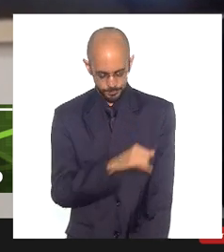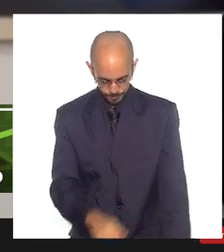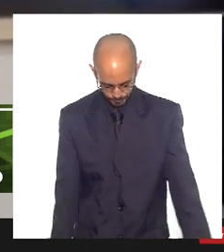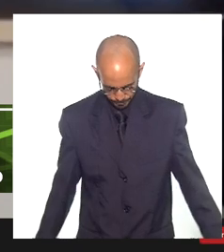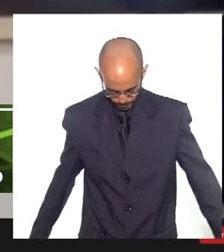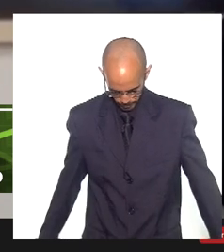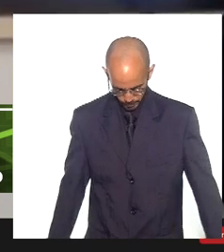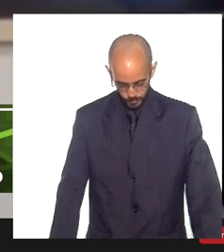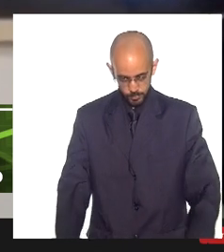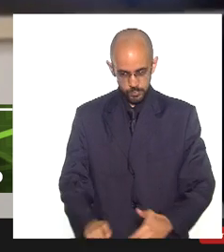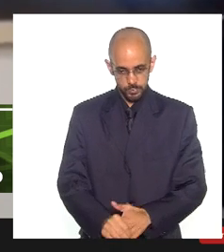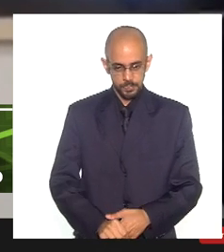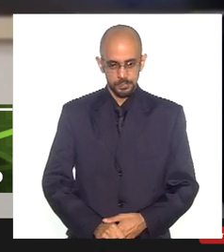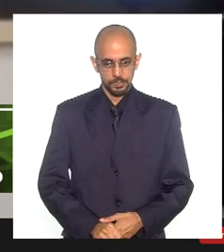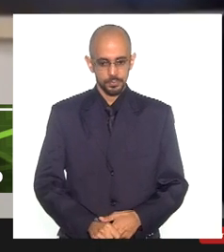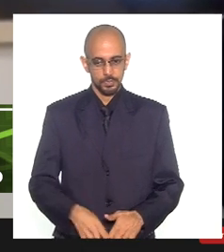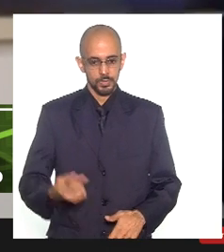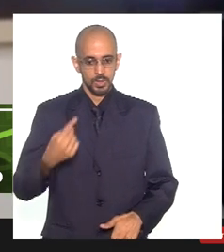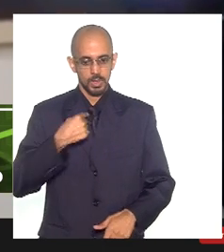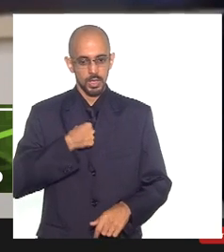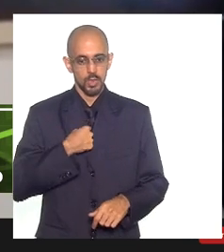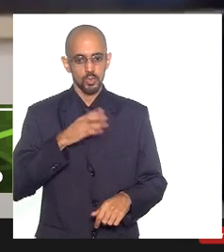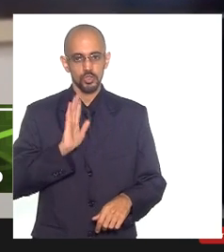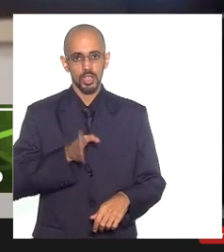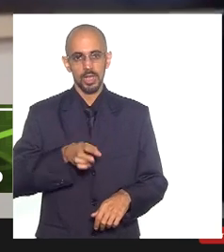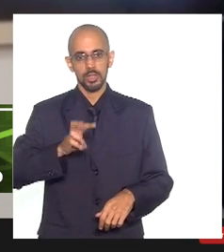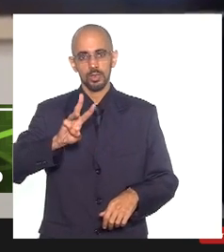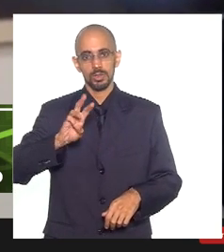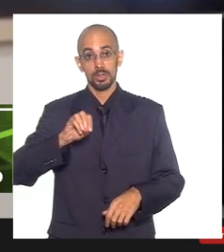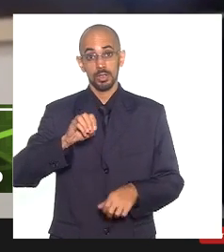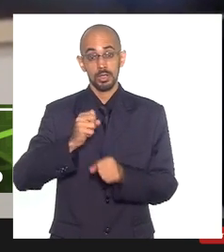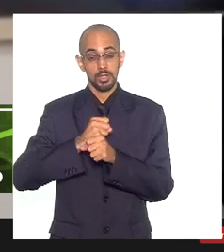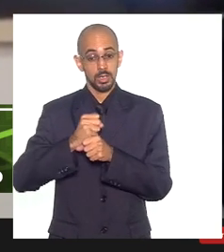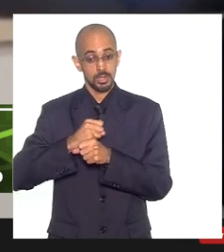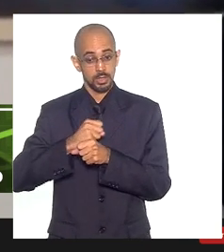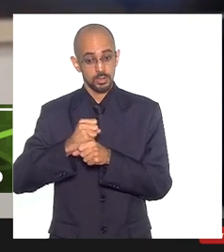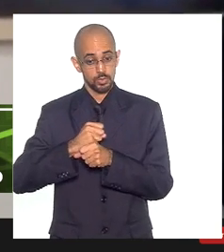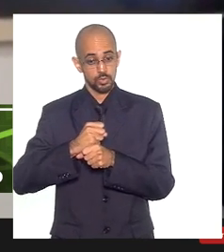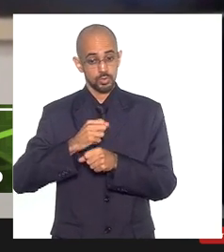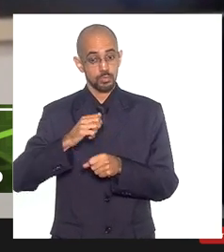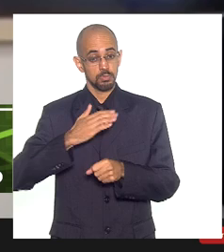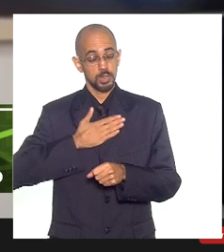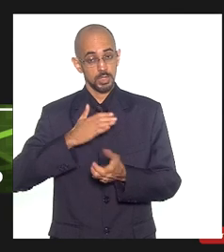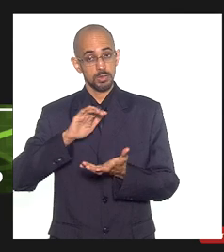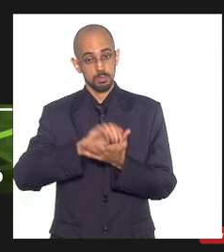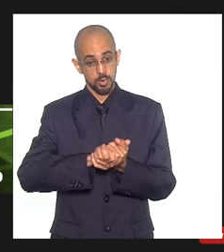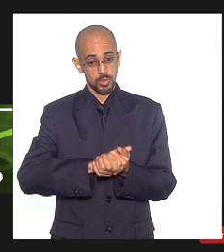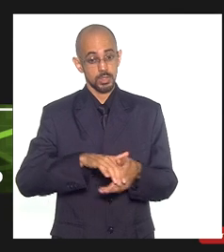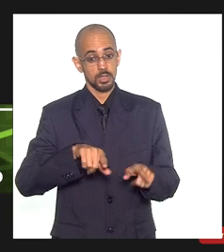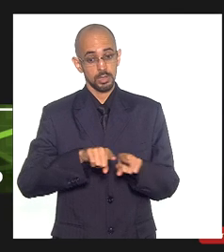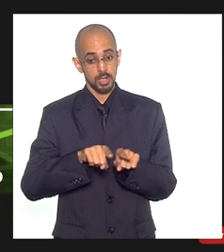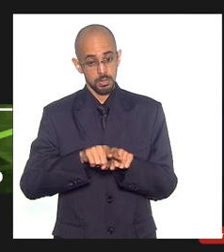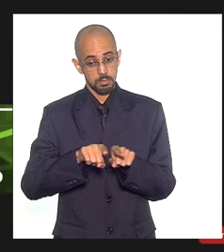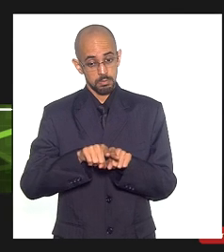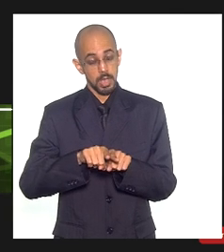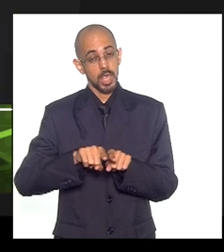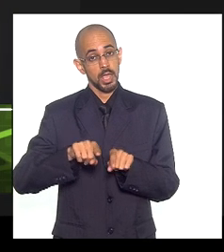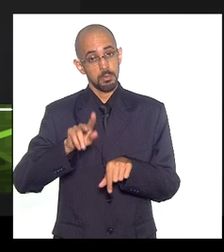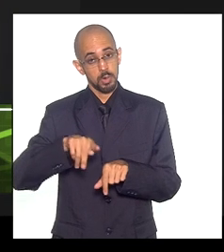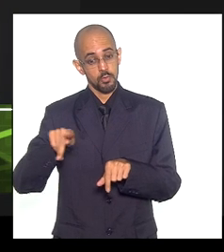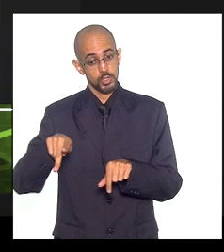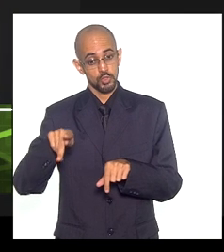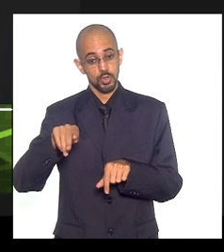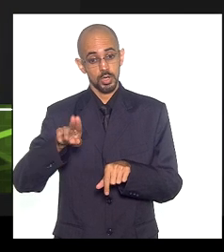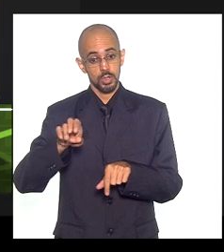alguma coisa... Eu que estou lá há mais de 30 anos, minha esposa também é professora da UERJ, e eu vi o